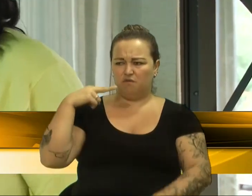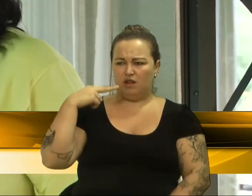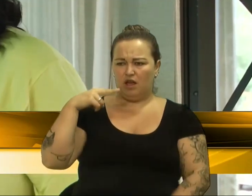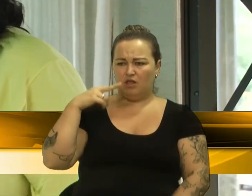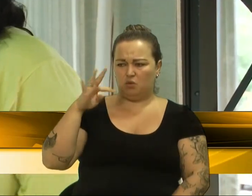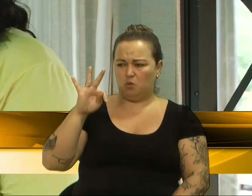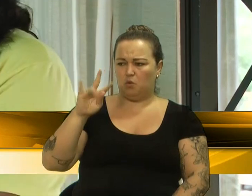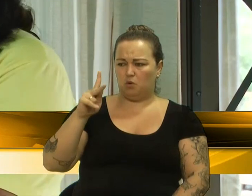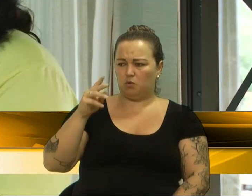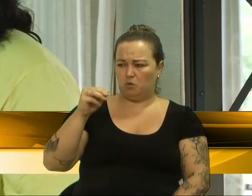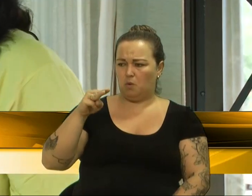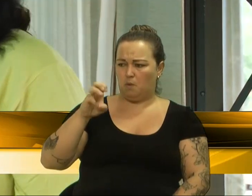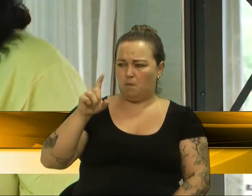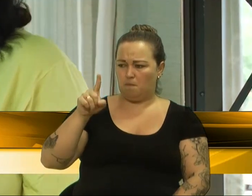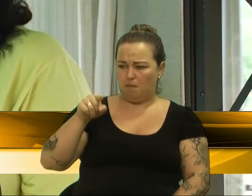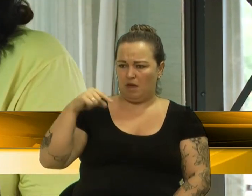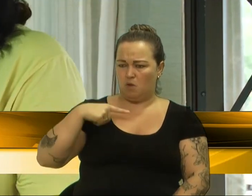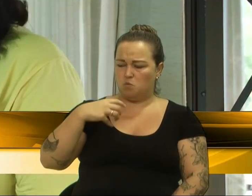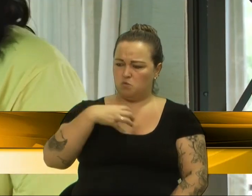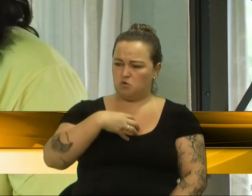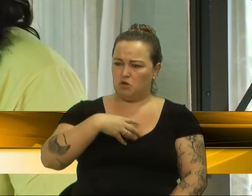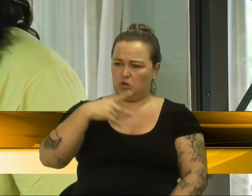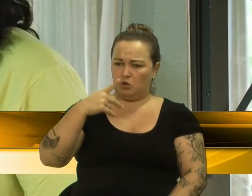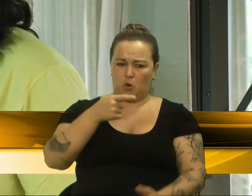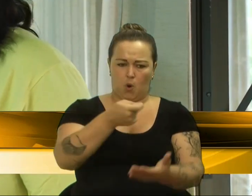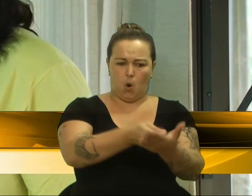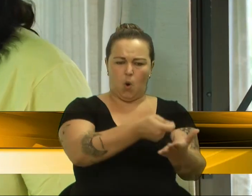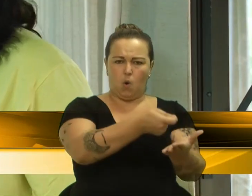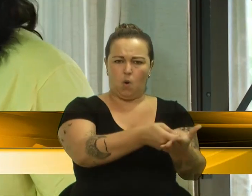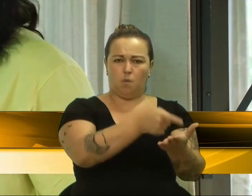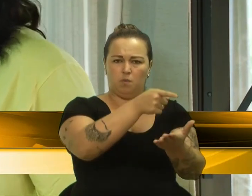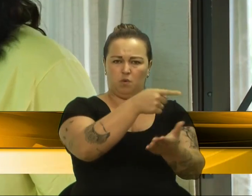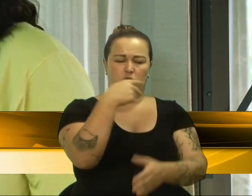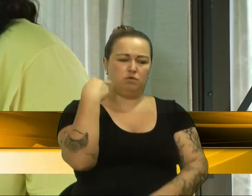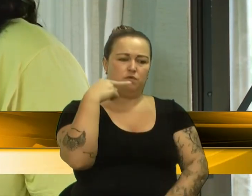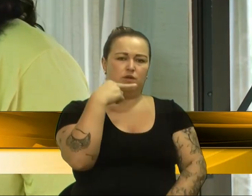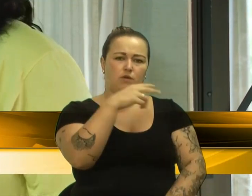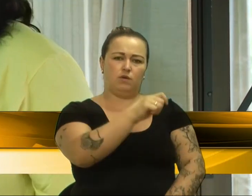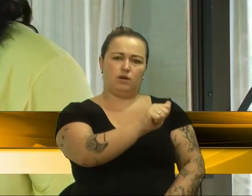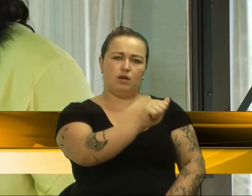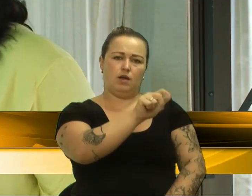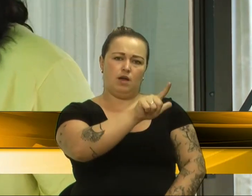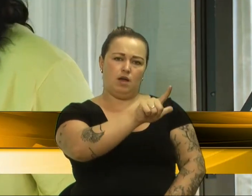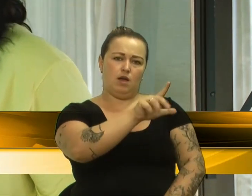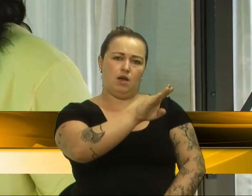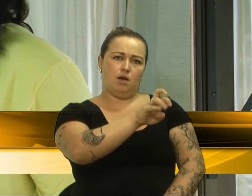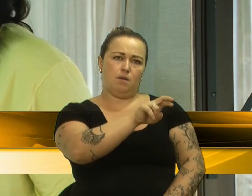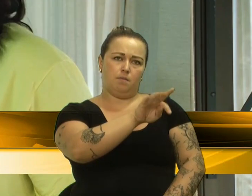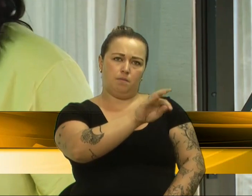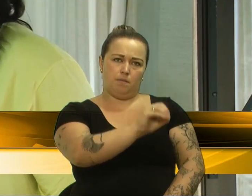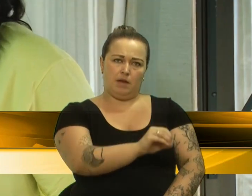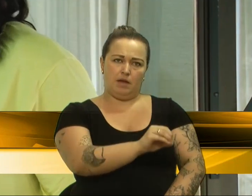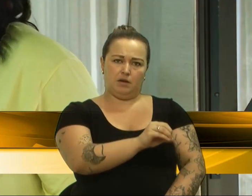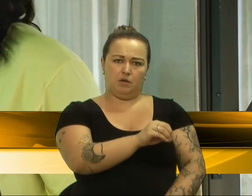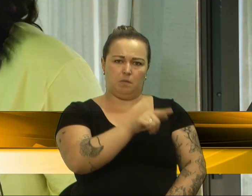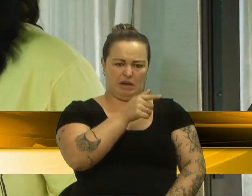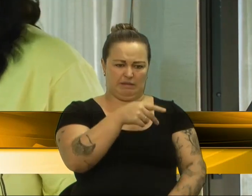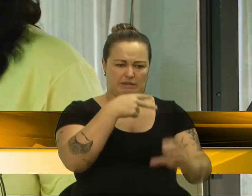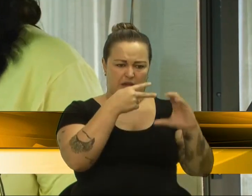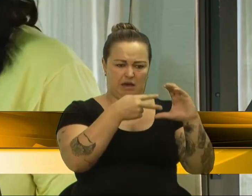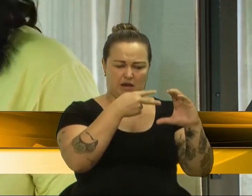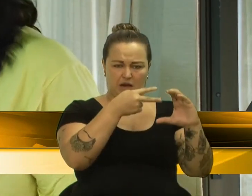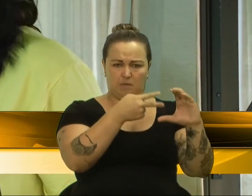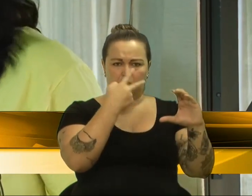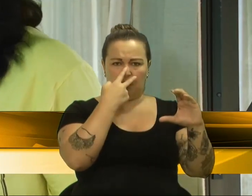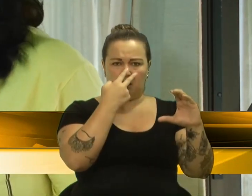senhor, mas a forma como o senhor cobrou do vereador Alberto, parece que a Câmara virou um setor da Prefeitura. A gente não